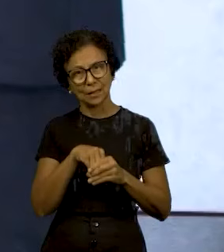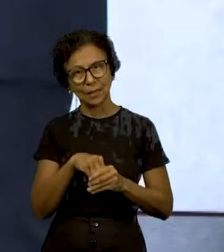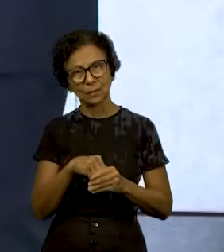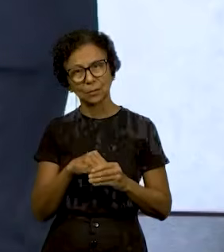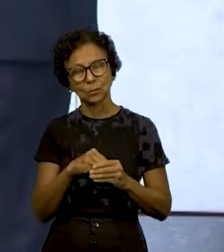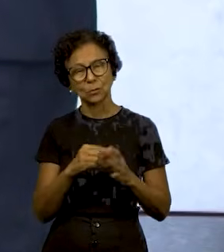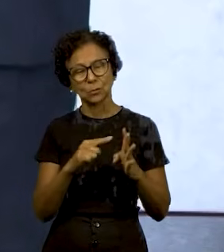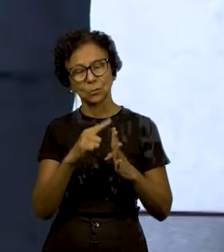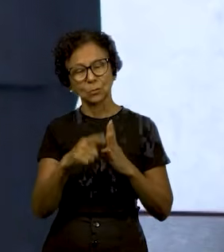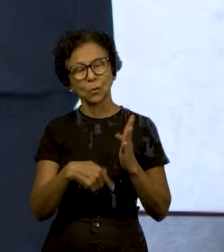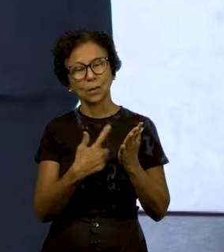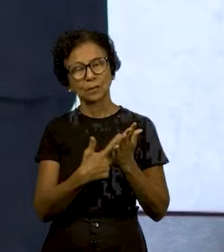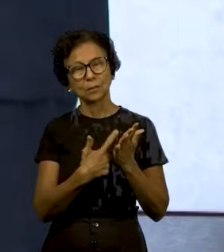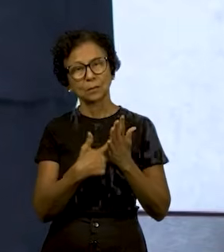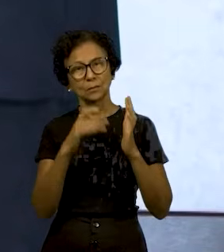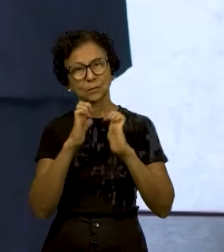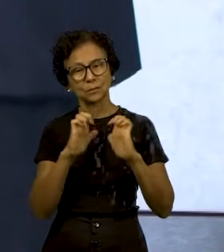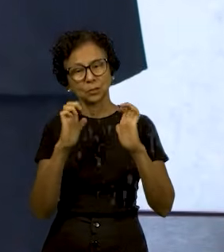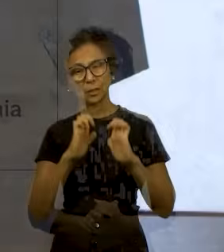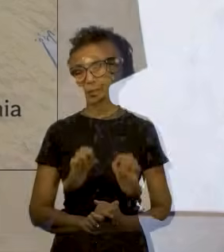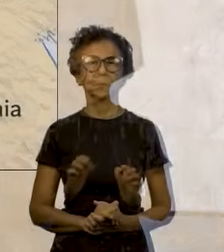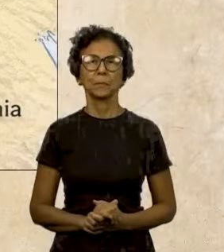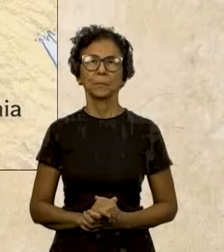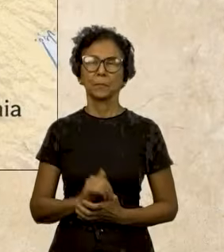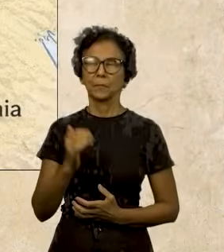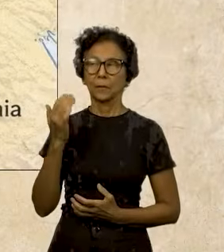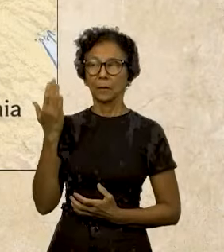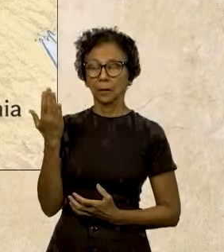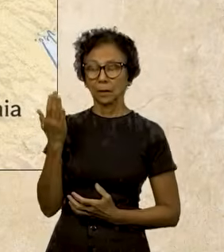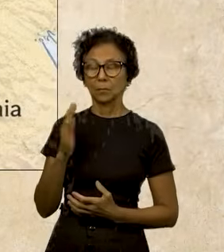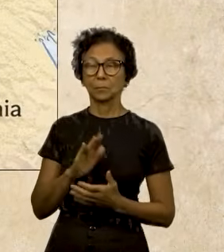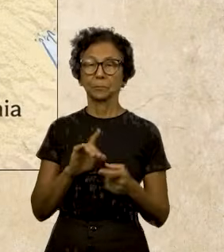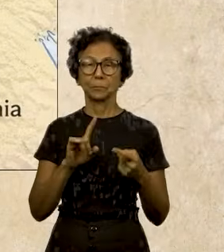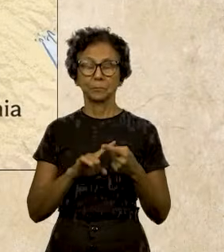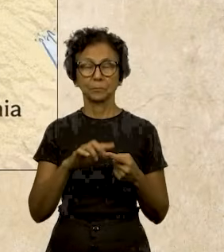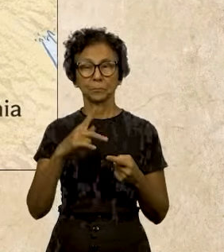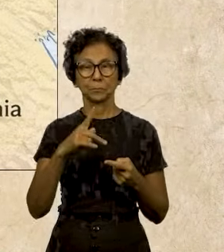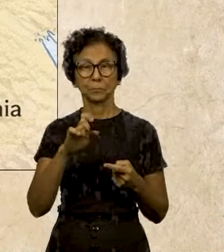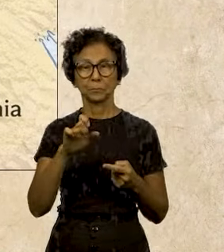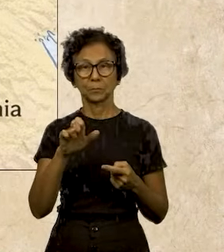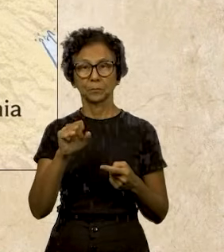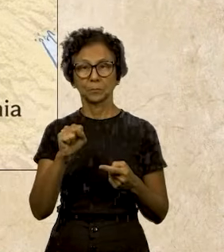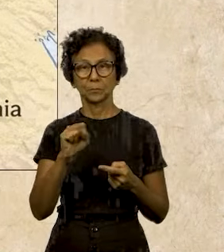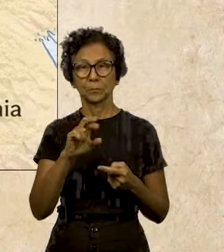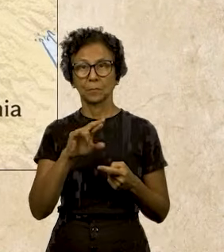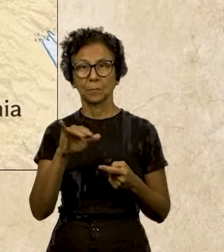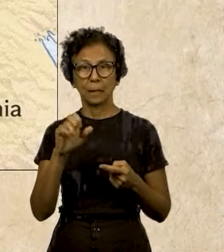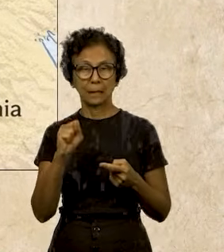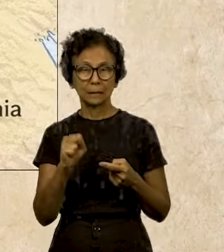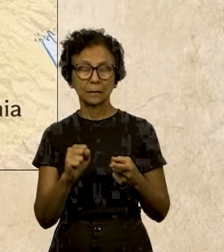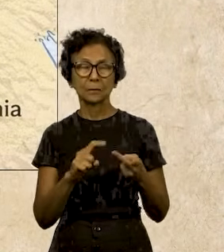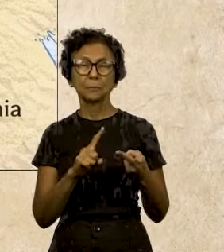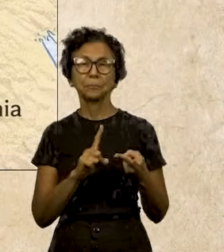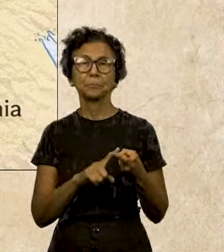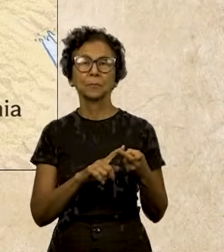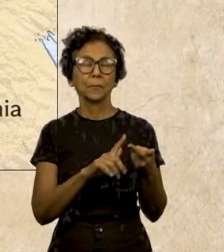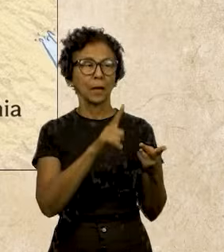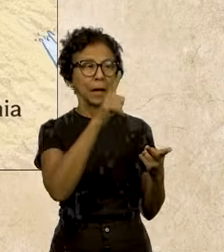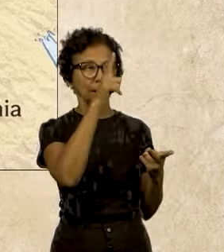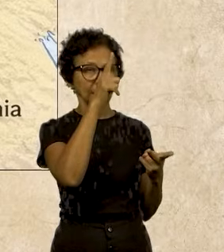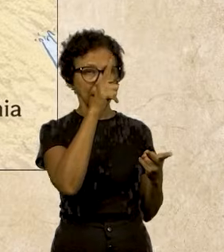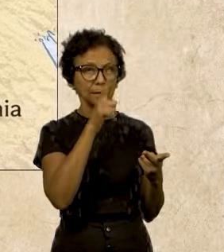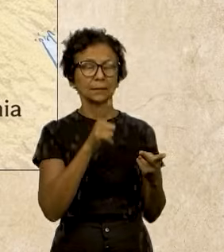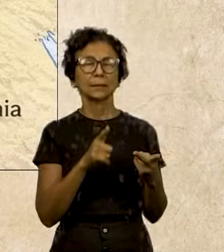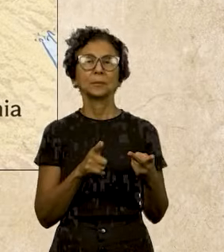professor Vinícius, nós já vamos chegar no Império Romano. Olha só, então nós vimos aqui a Pérsia, o